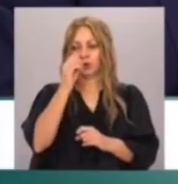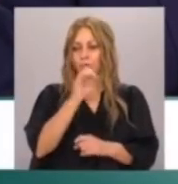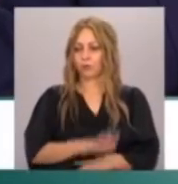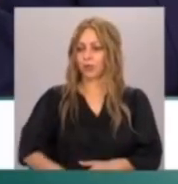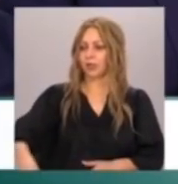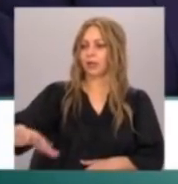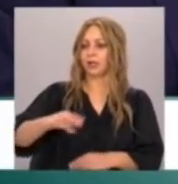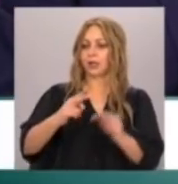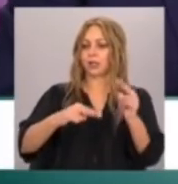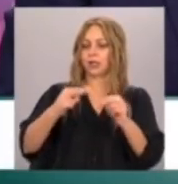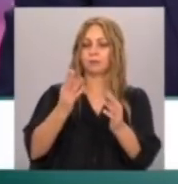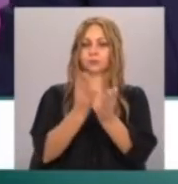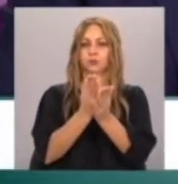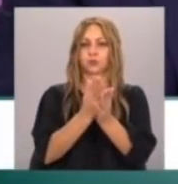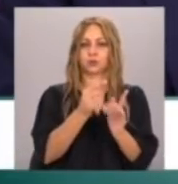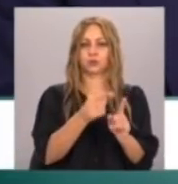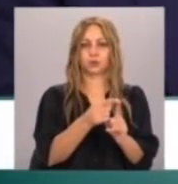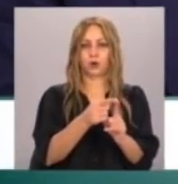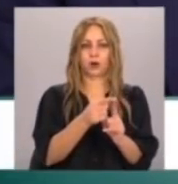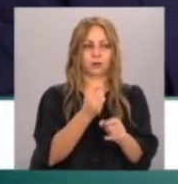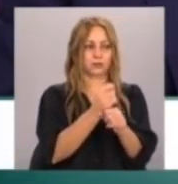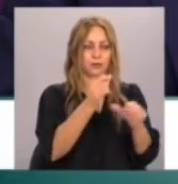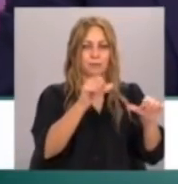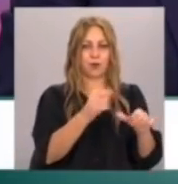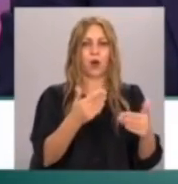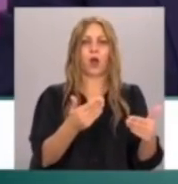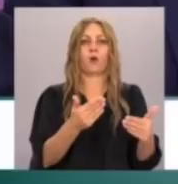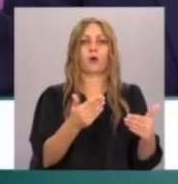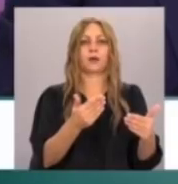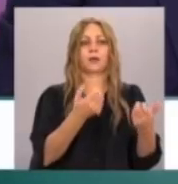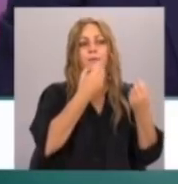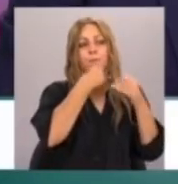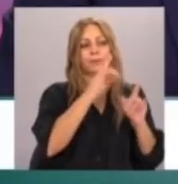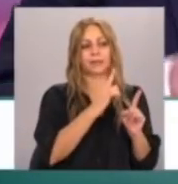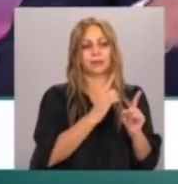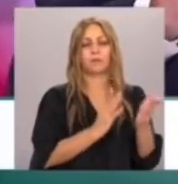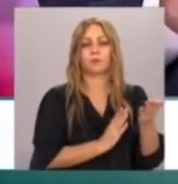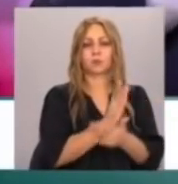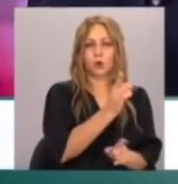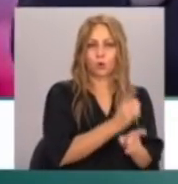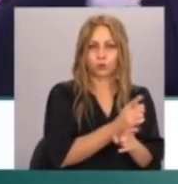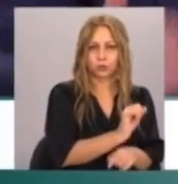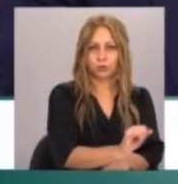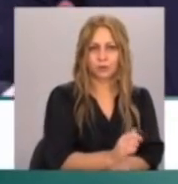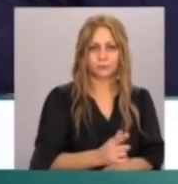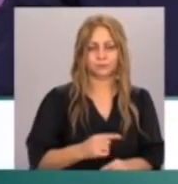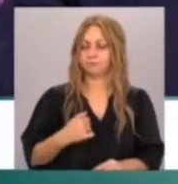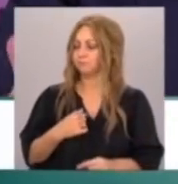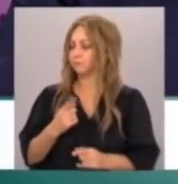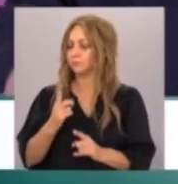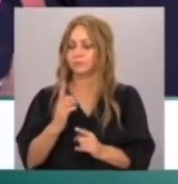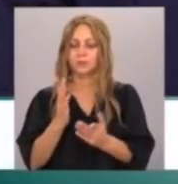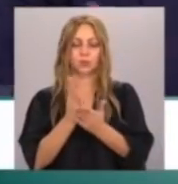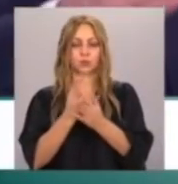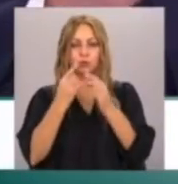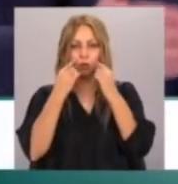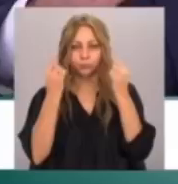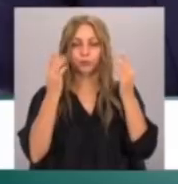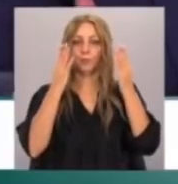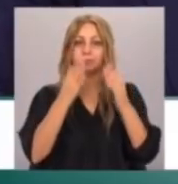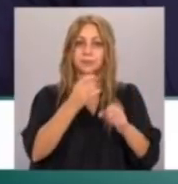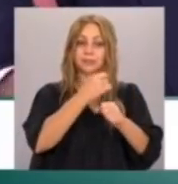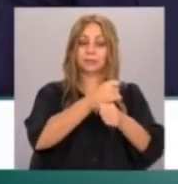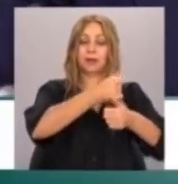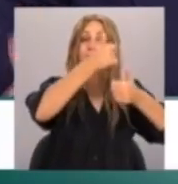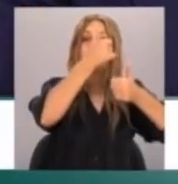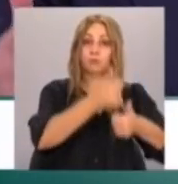e os temos que eu tive presta mau serviço agora para não perder dinheiro com isto não vamos criar um mas a escola pública não tem que prestar mau serviço